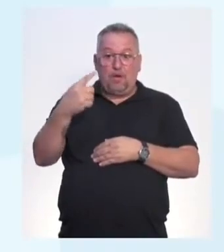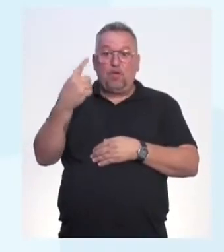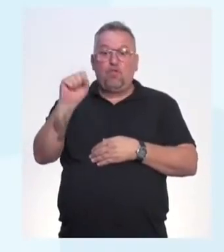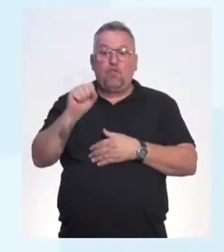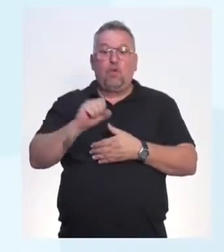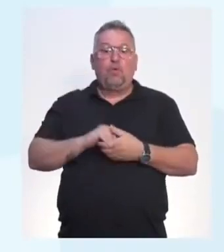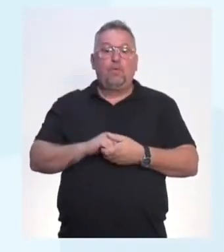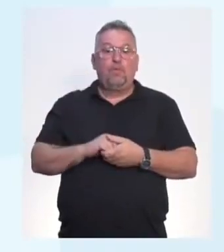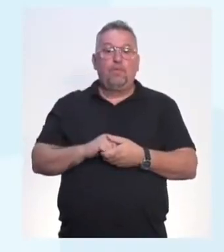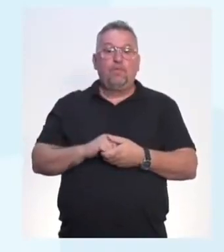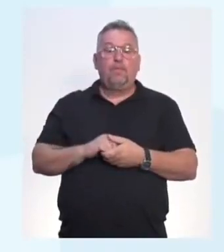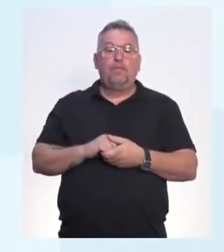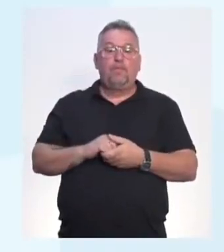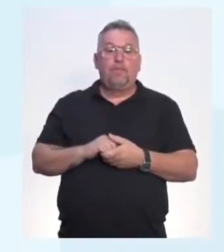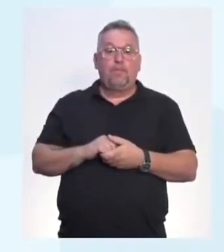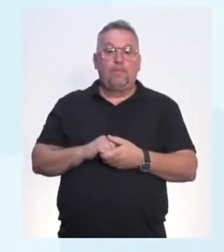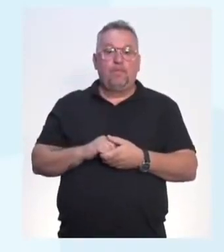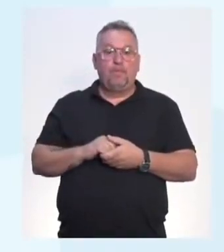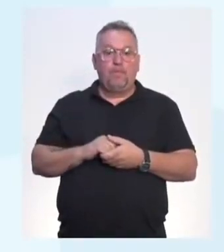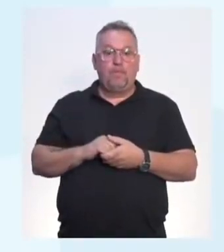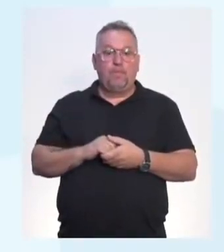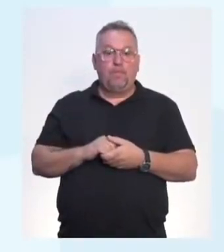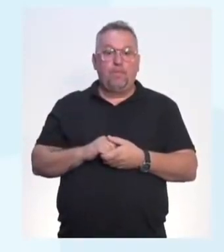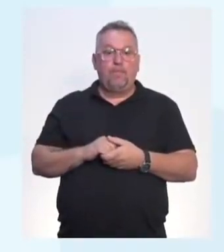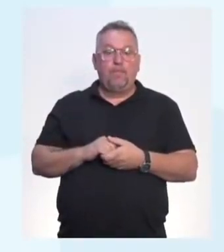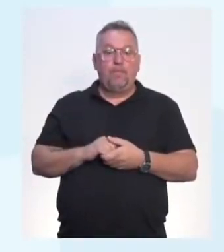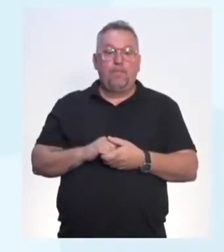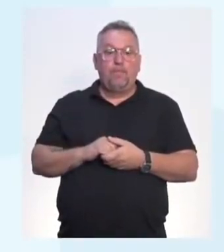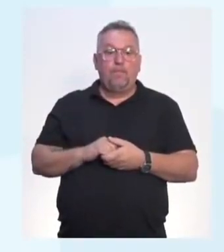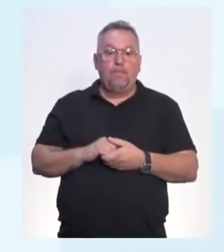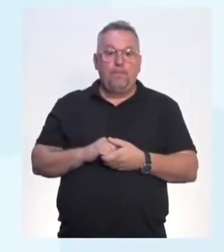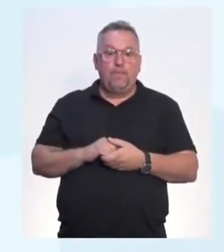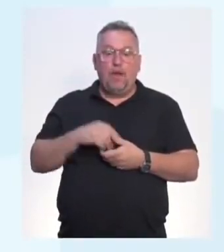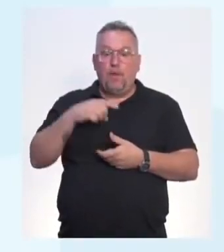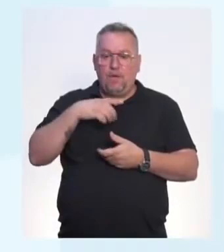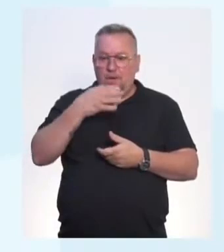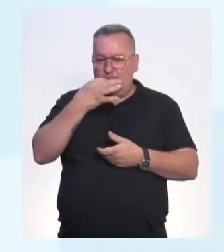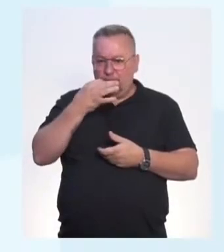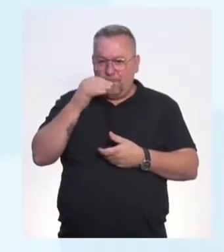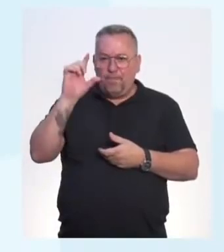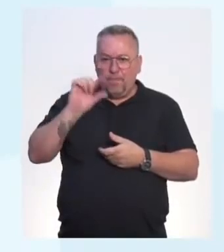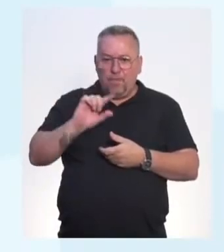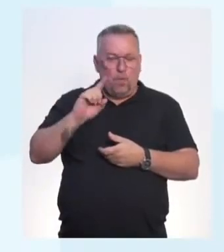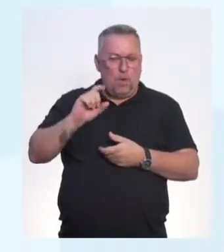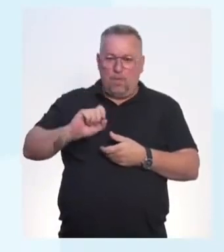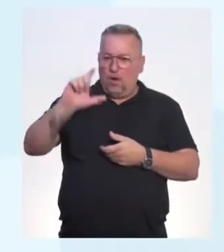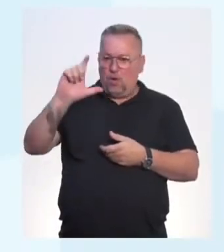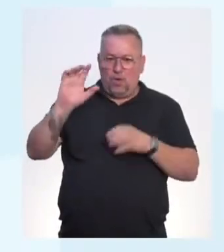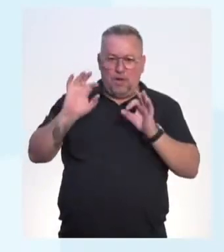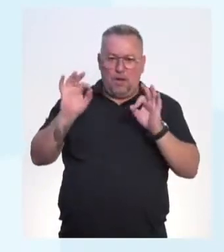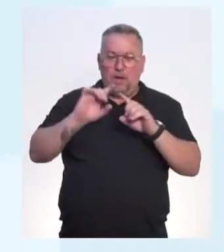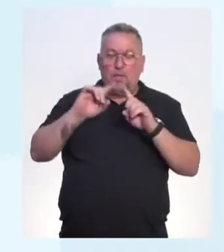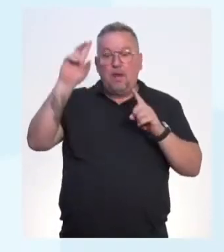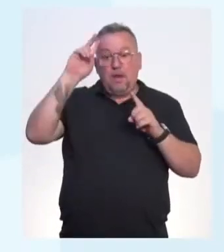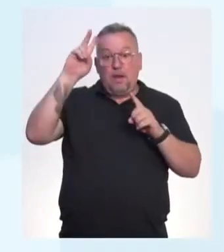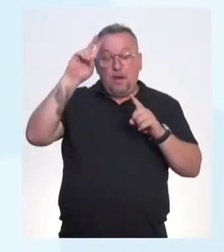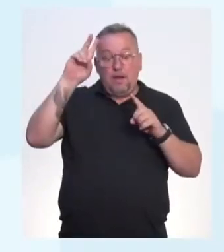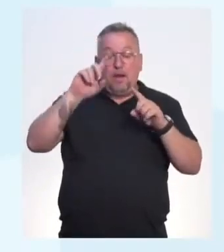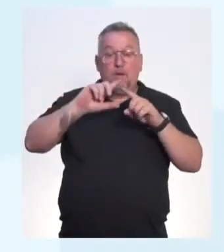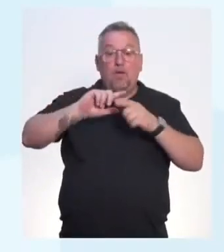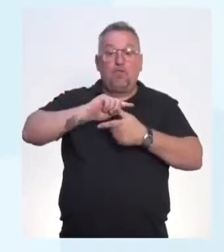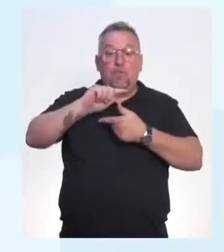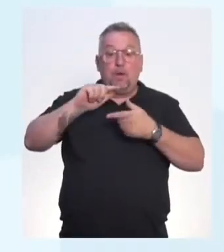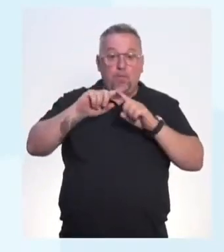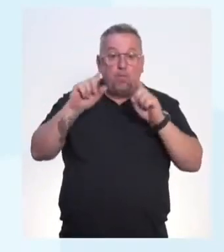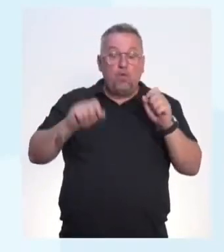18. 6x menos 18. Tá, esse lado era o único que a gente achava mesmo que não era o maior, né? Mas lembra, uma figura geométrica ali